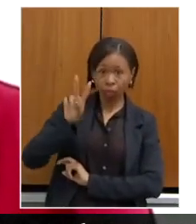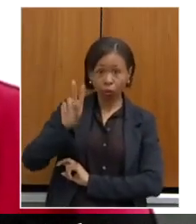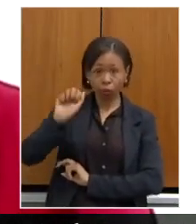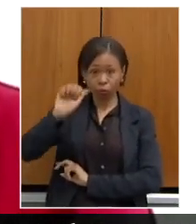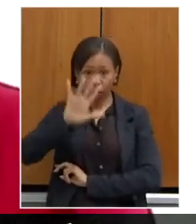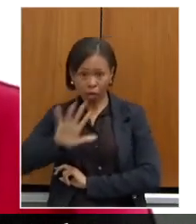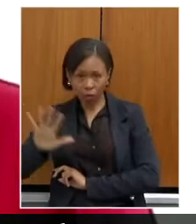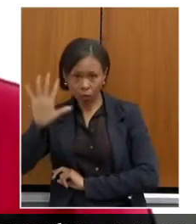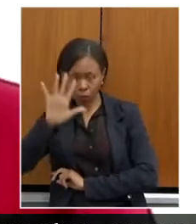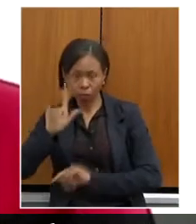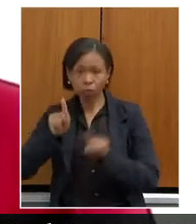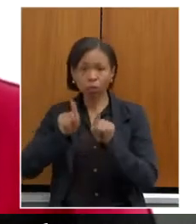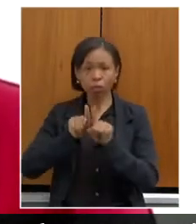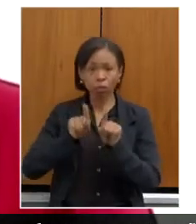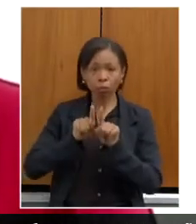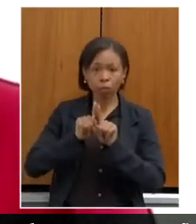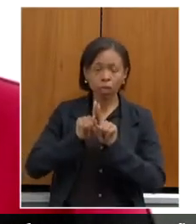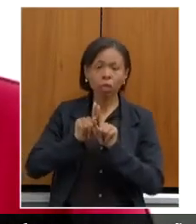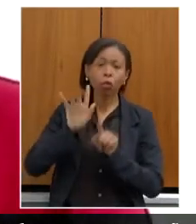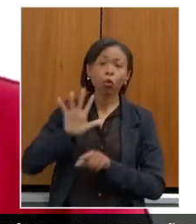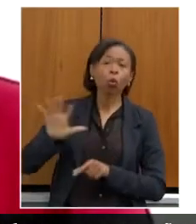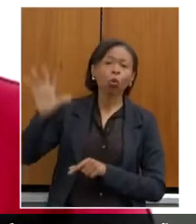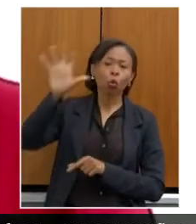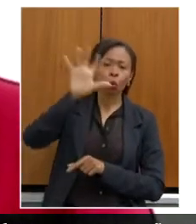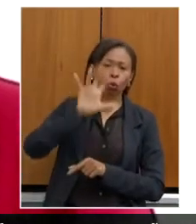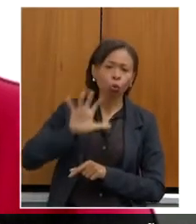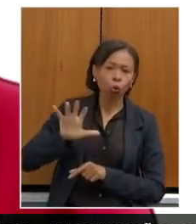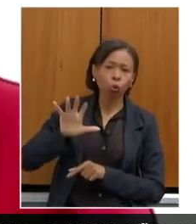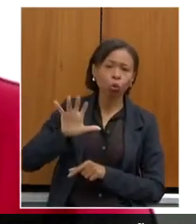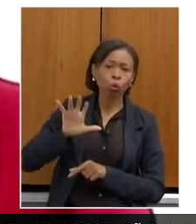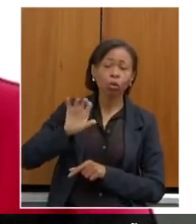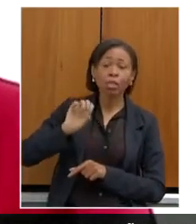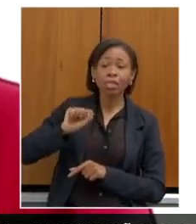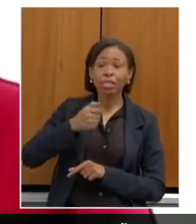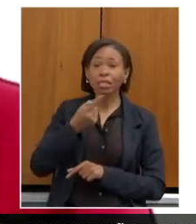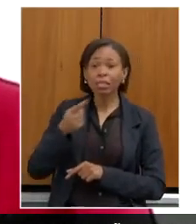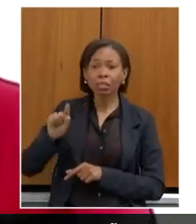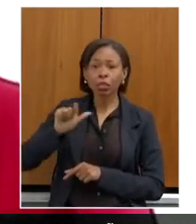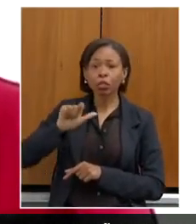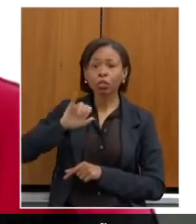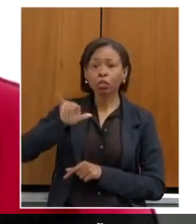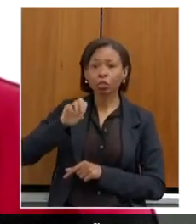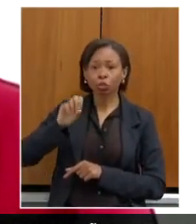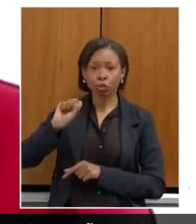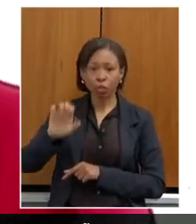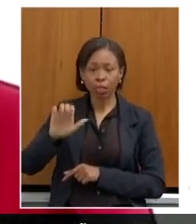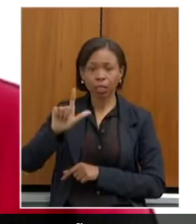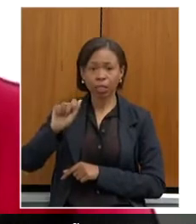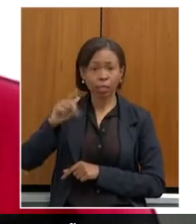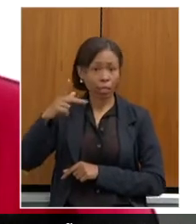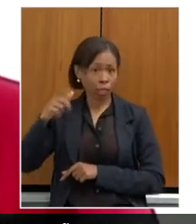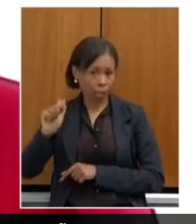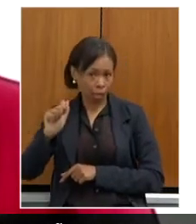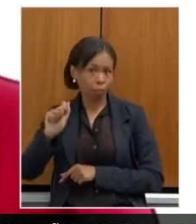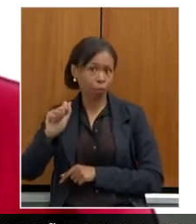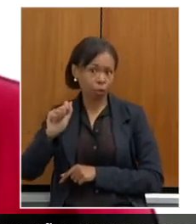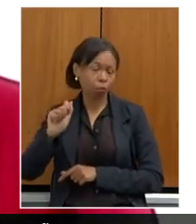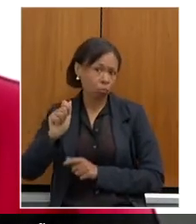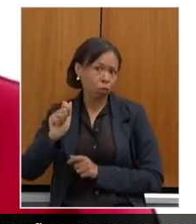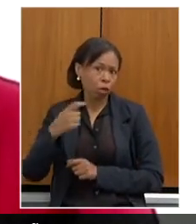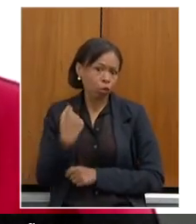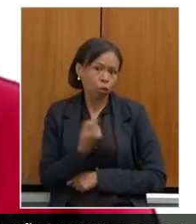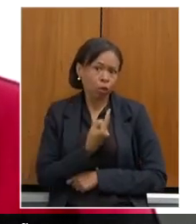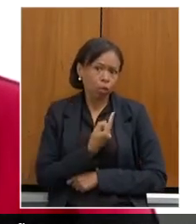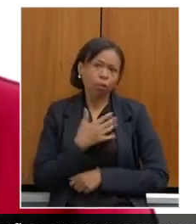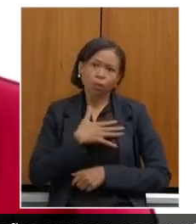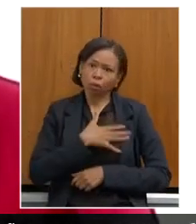do Aço quanto também quanto da região de São José da Lapa ali o vetor norte ficaria muito satisfeito que